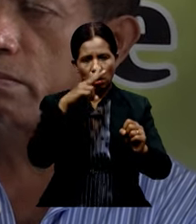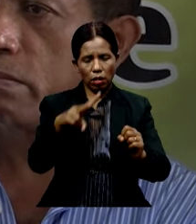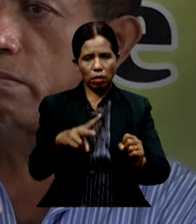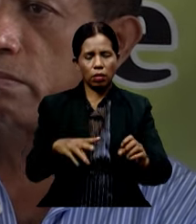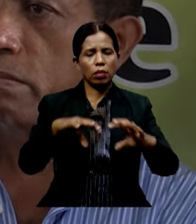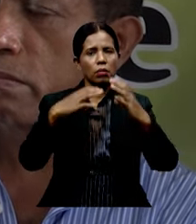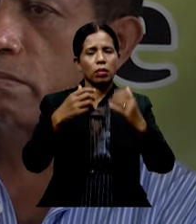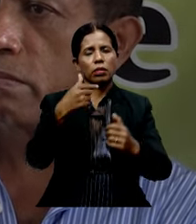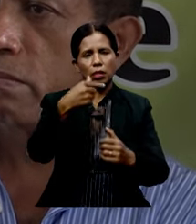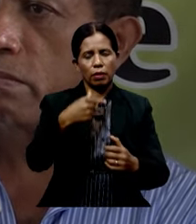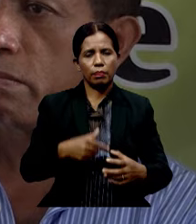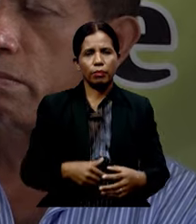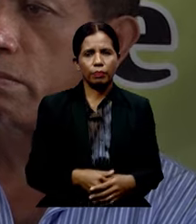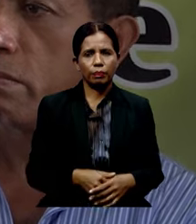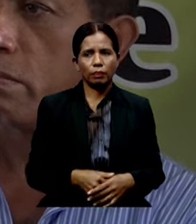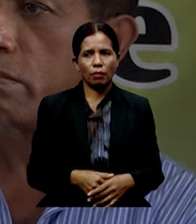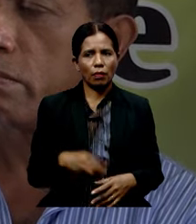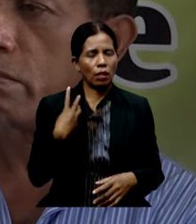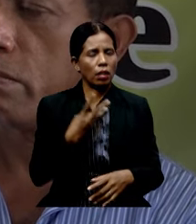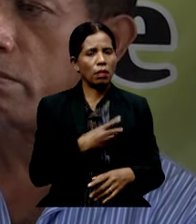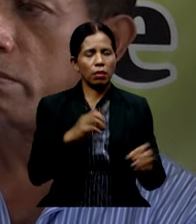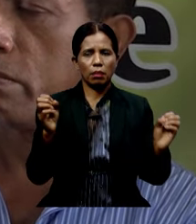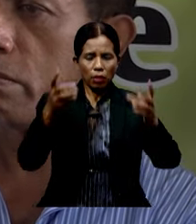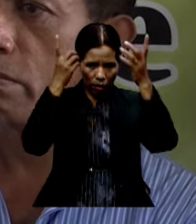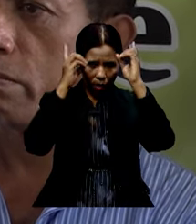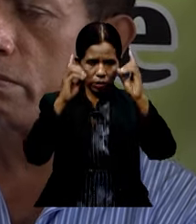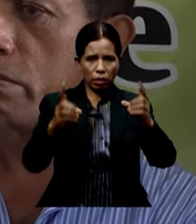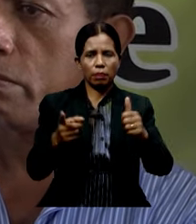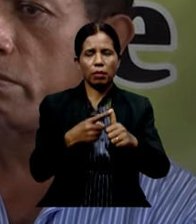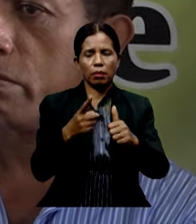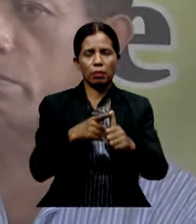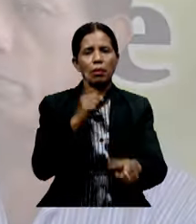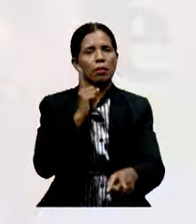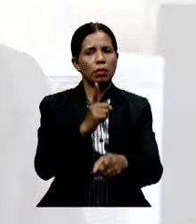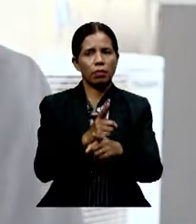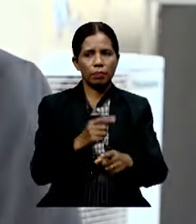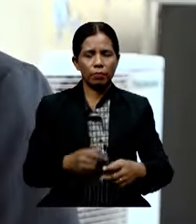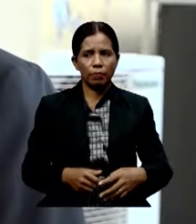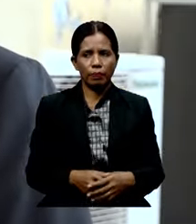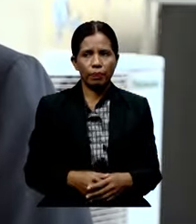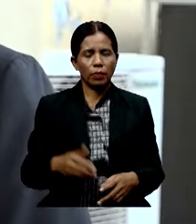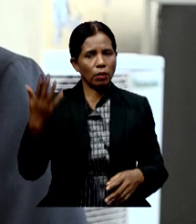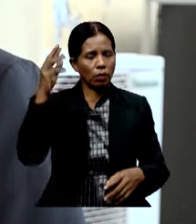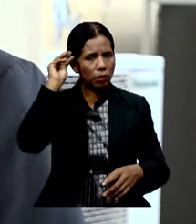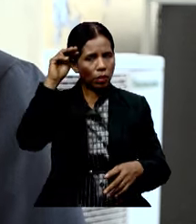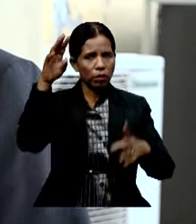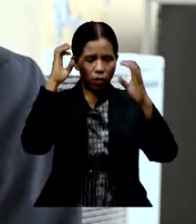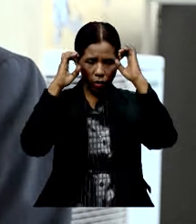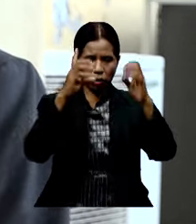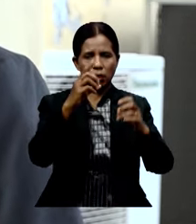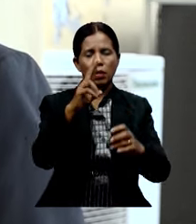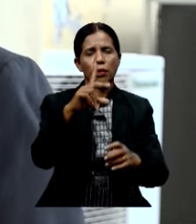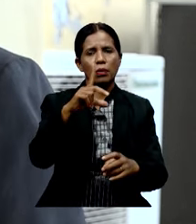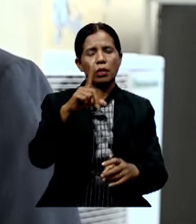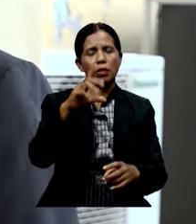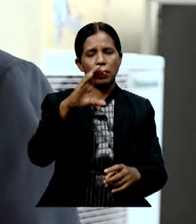comissão de guerra. A mim label determina o look idane bem malos, nega. Antes, nem Ministro da Educação Dulce de Jesus